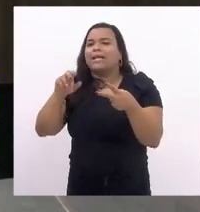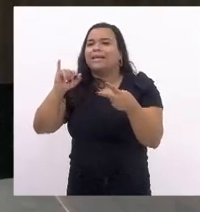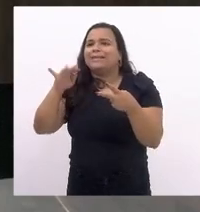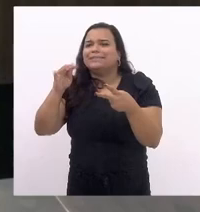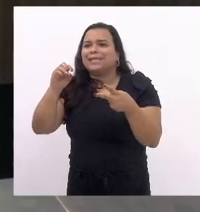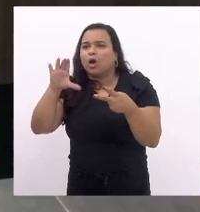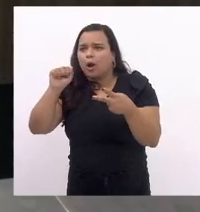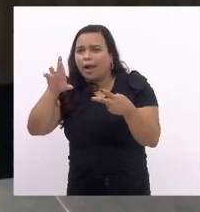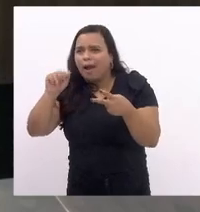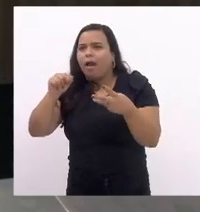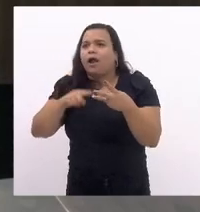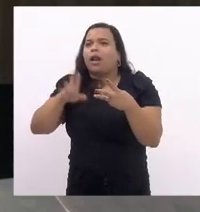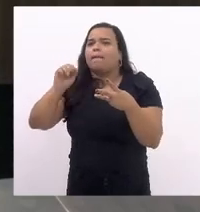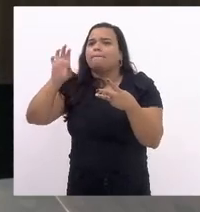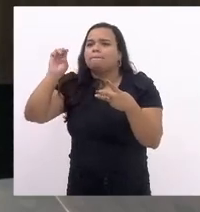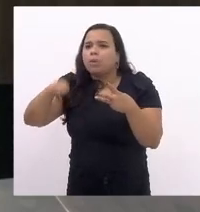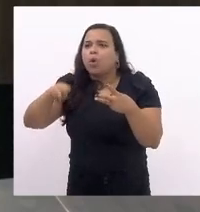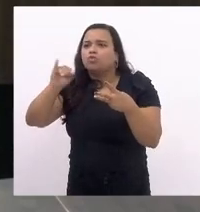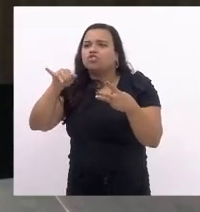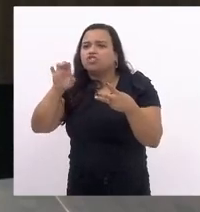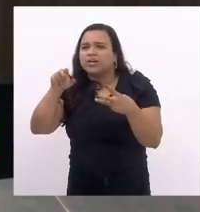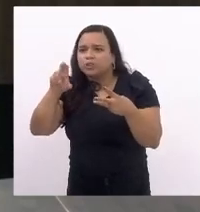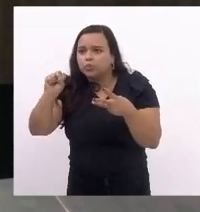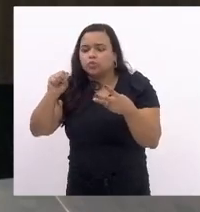Itabapuana, Porciúncula,